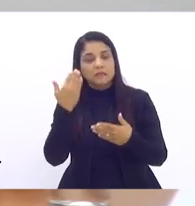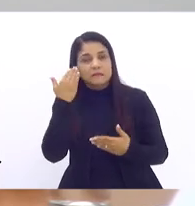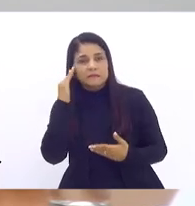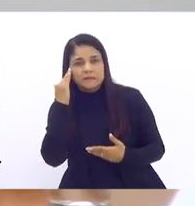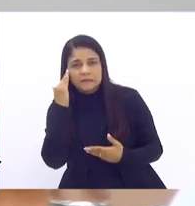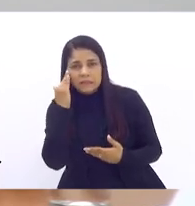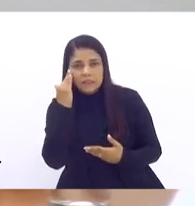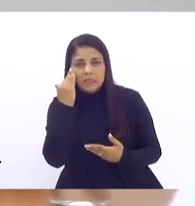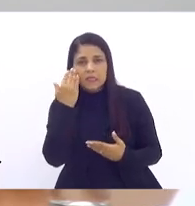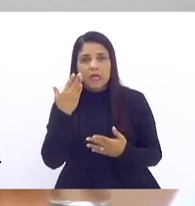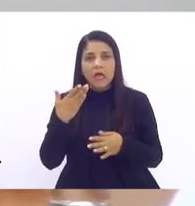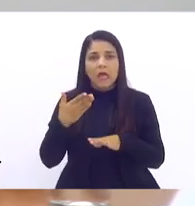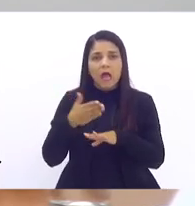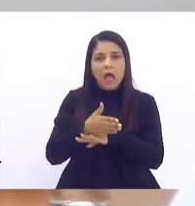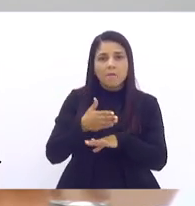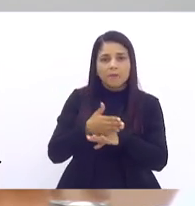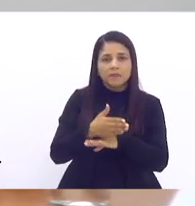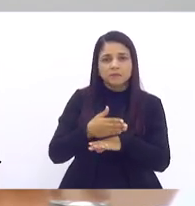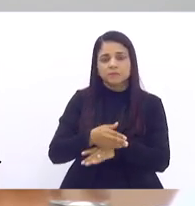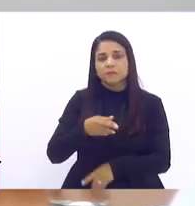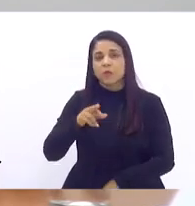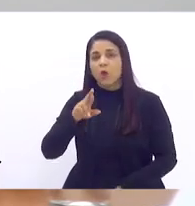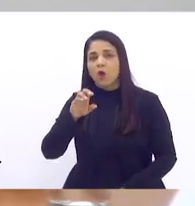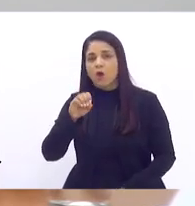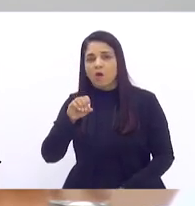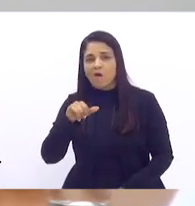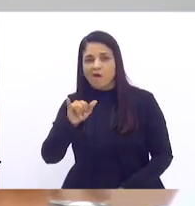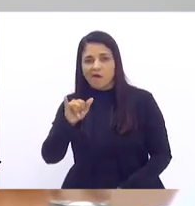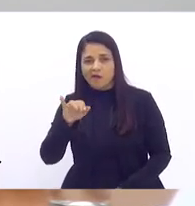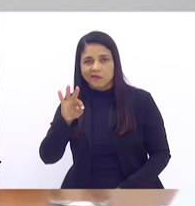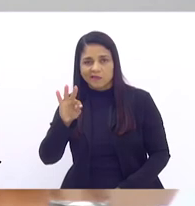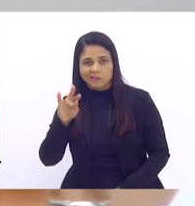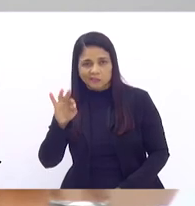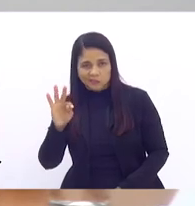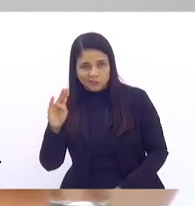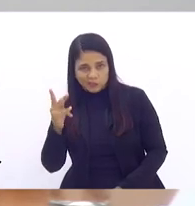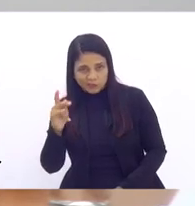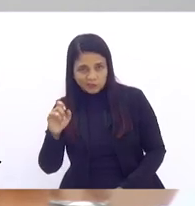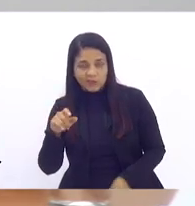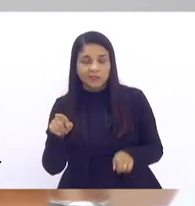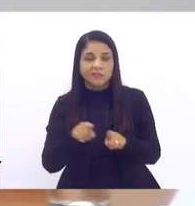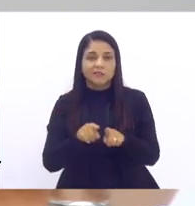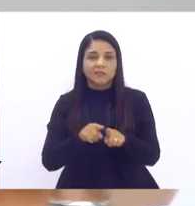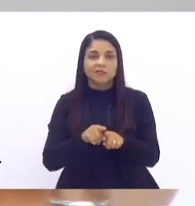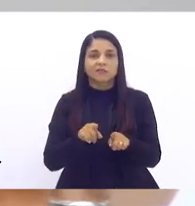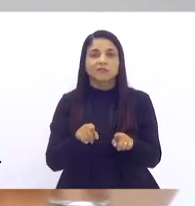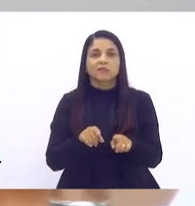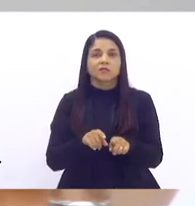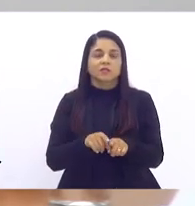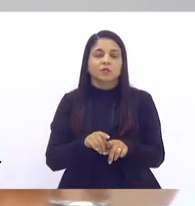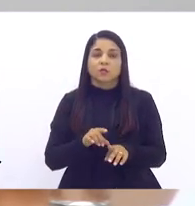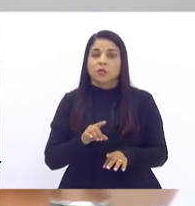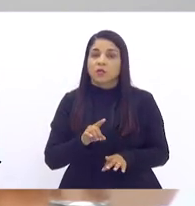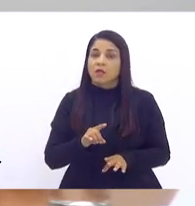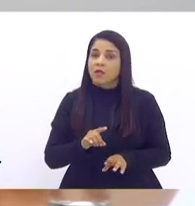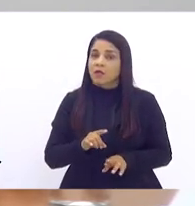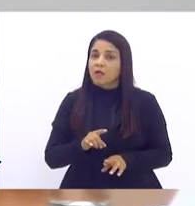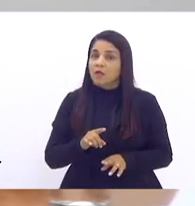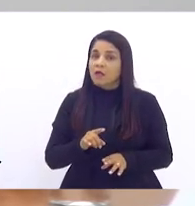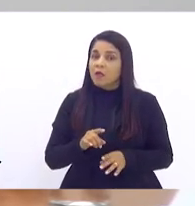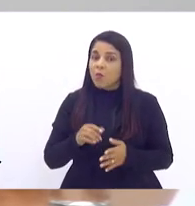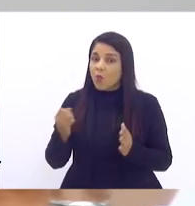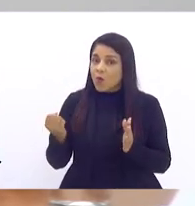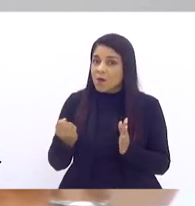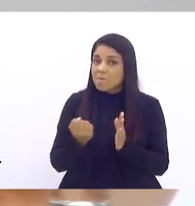a participação em royalties mas não apenas o royalt básico é percentual de vídeo não é isso é